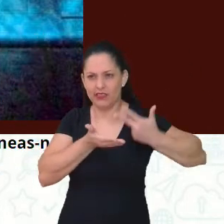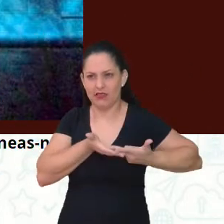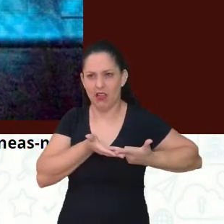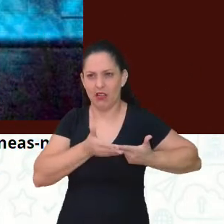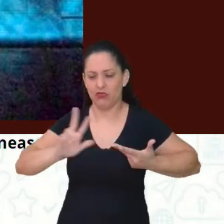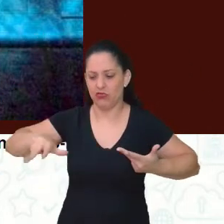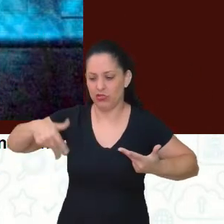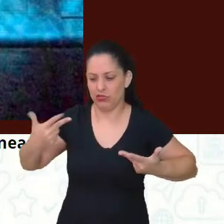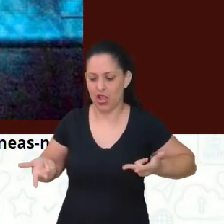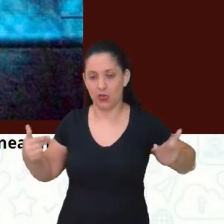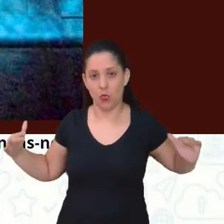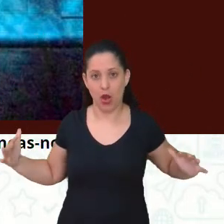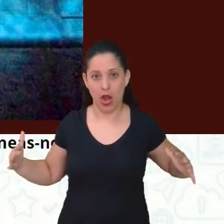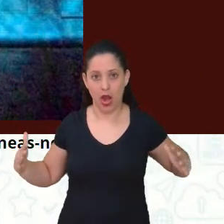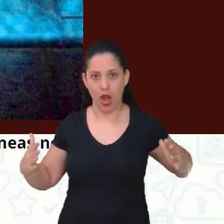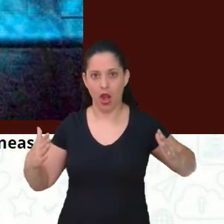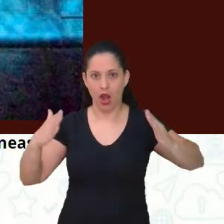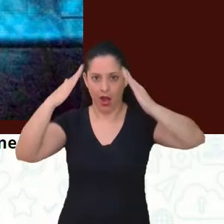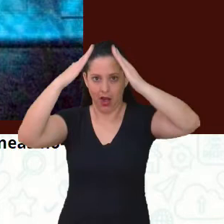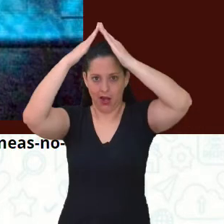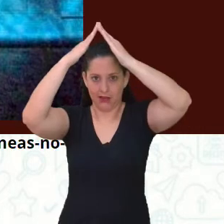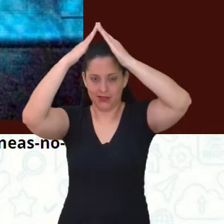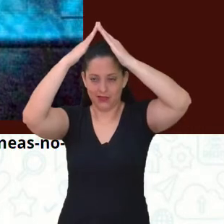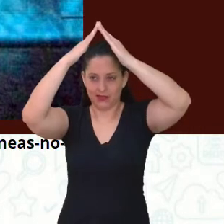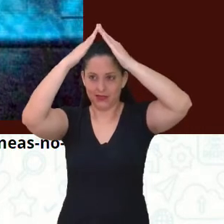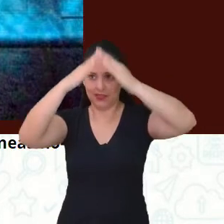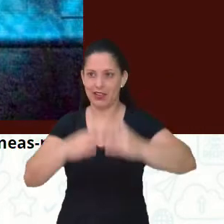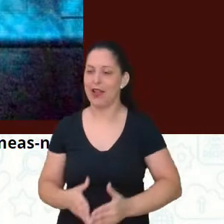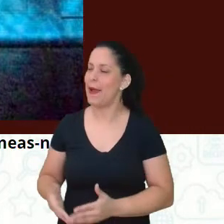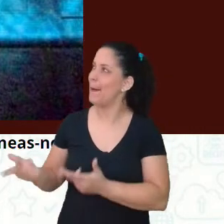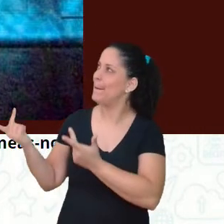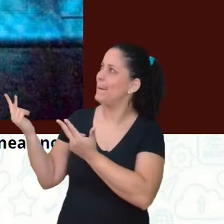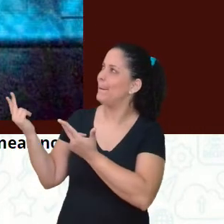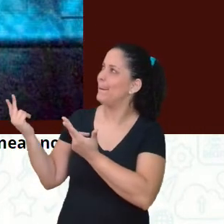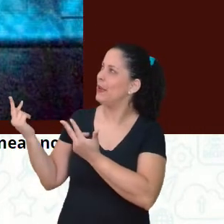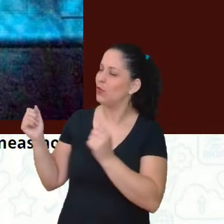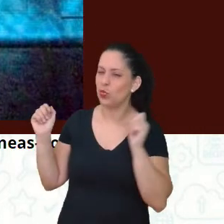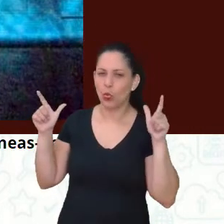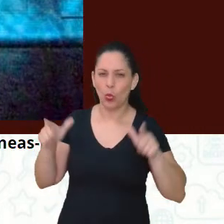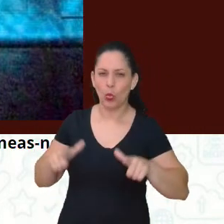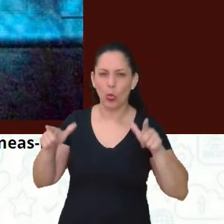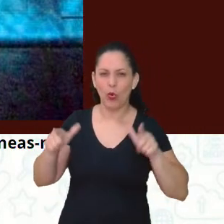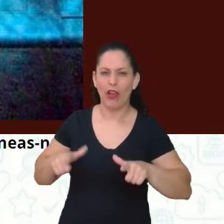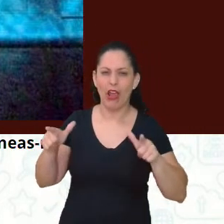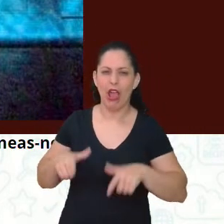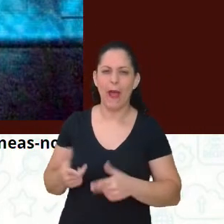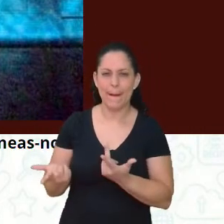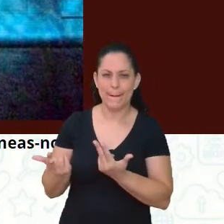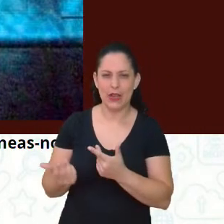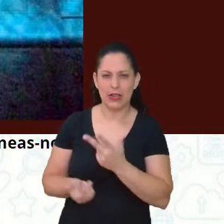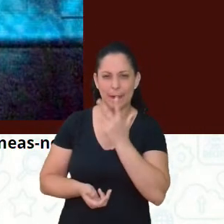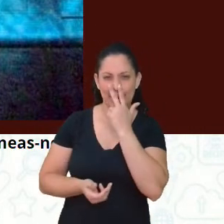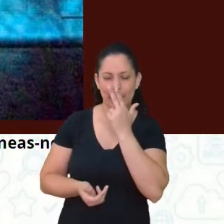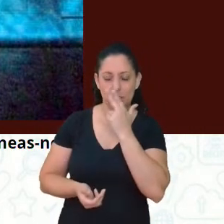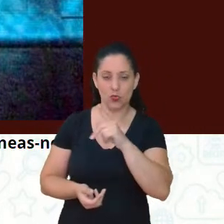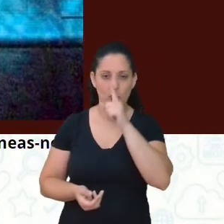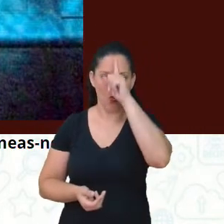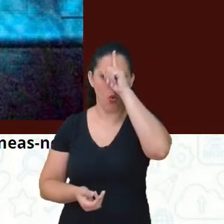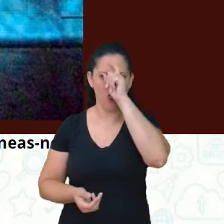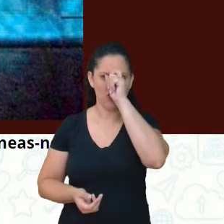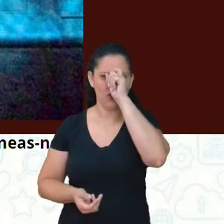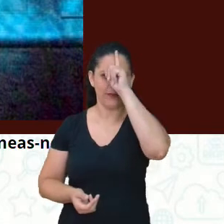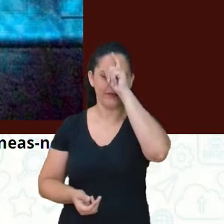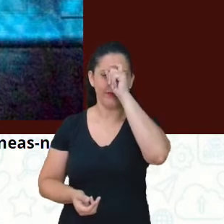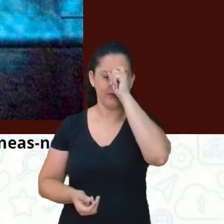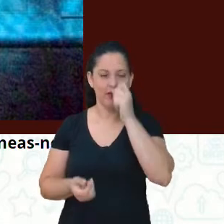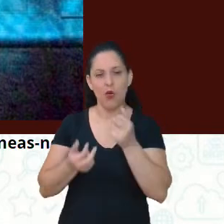um casarão. Isso lembra muito a ideia de um asilo, né? É de um um hospício. asilo, algo Eu acho que o lúgubre, tema, né?